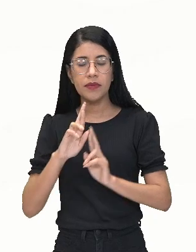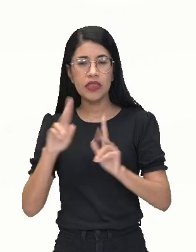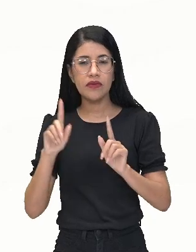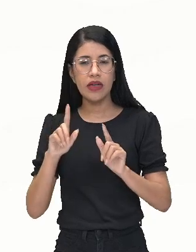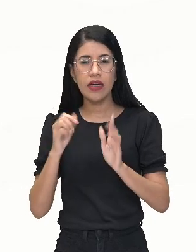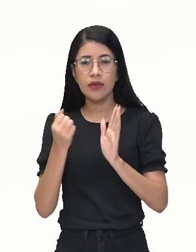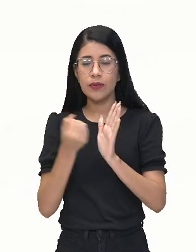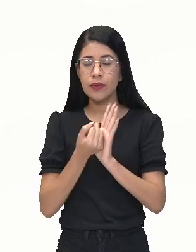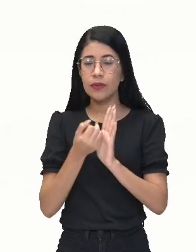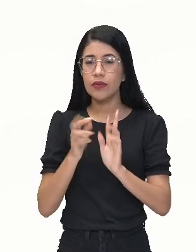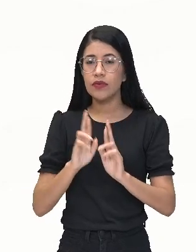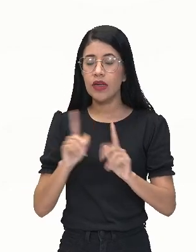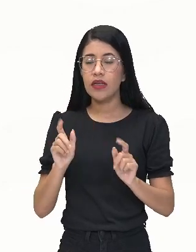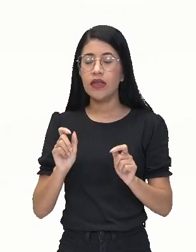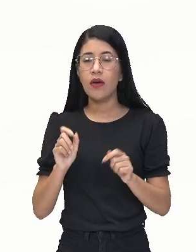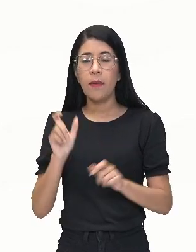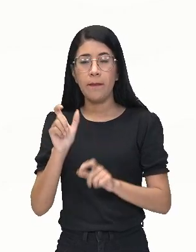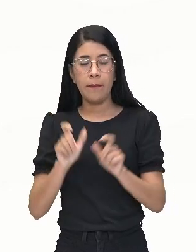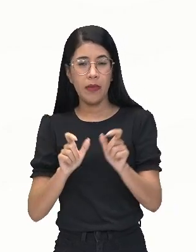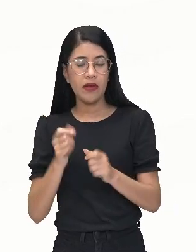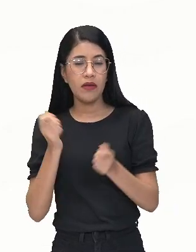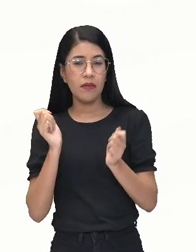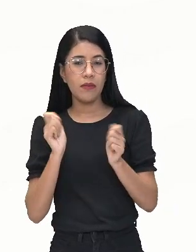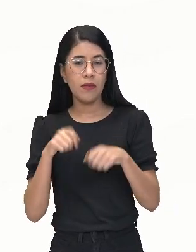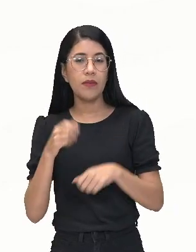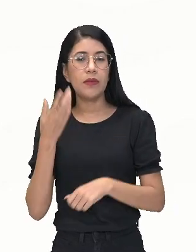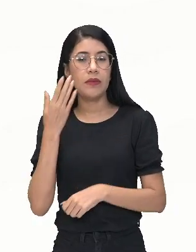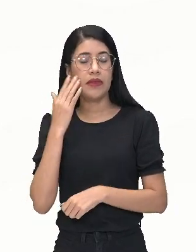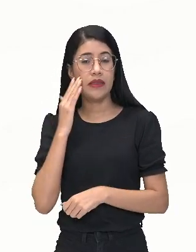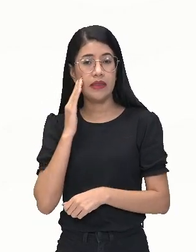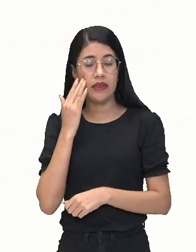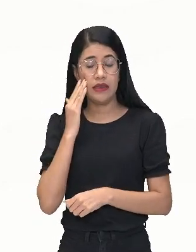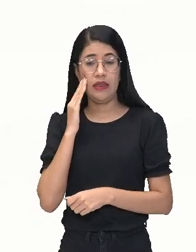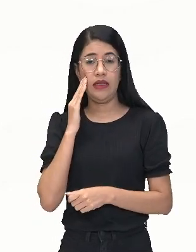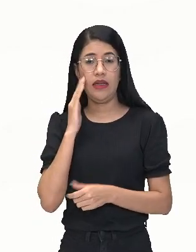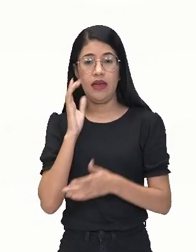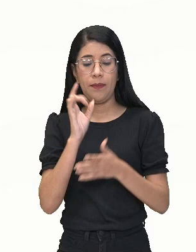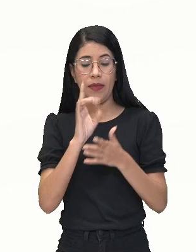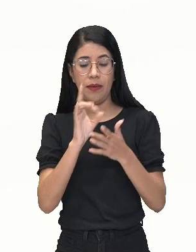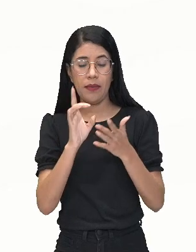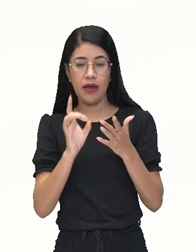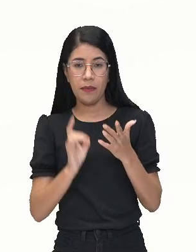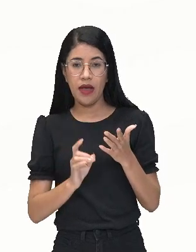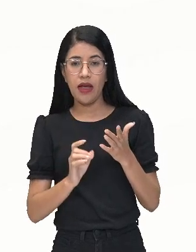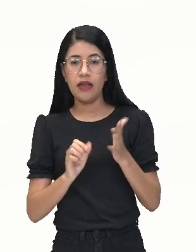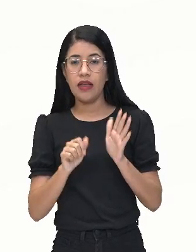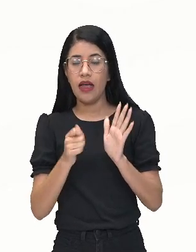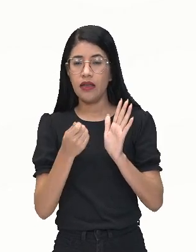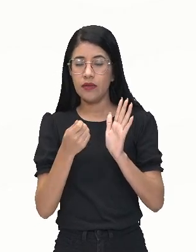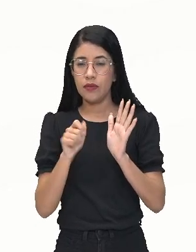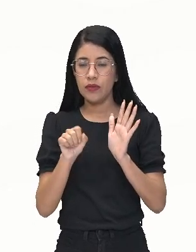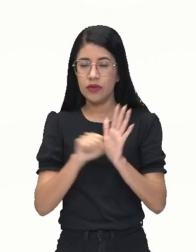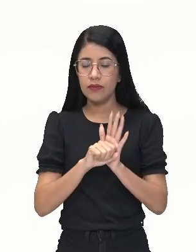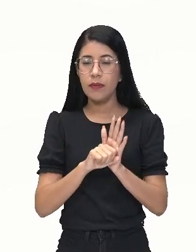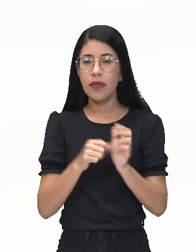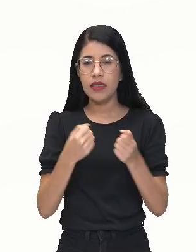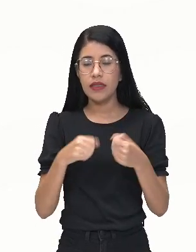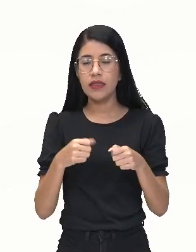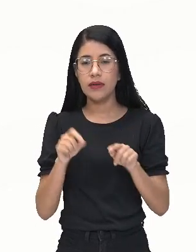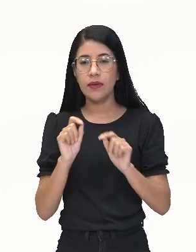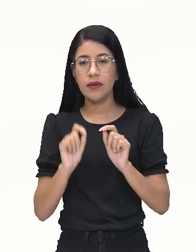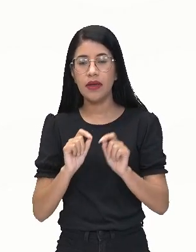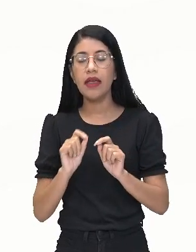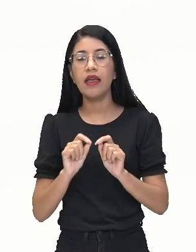qualquer pessoa consiga interpretar quais são os símbolos que estão no mapa, nós precisamos da legenda, né? Então,